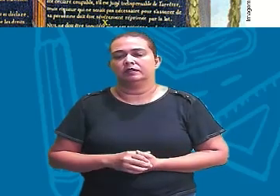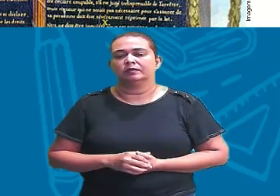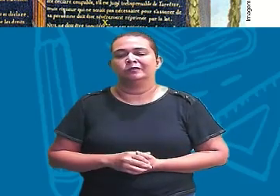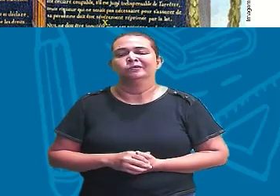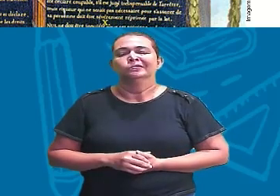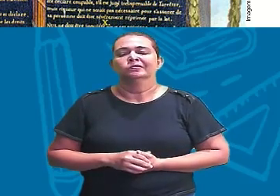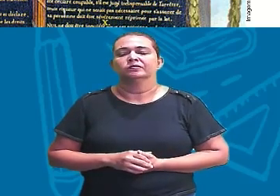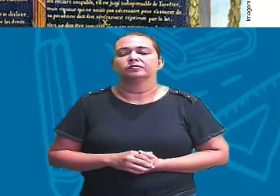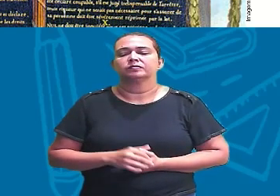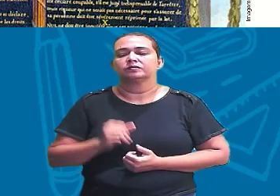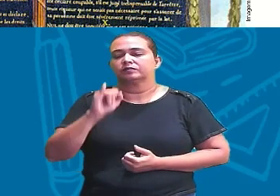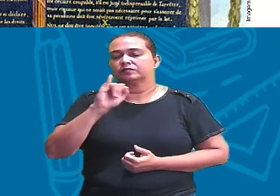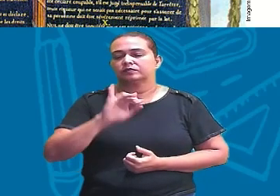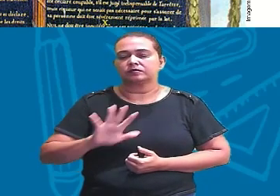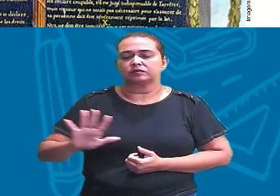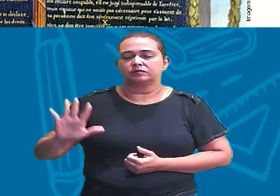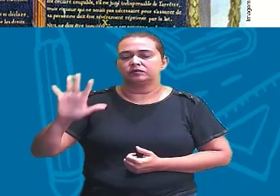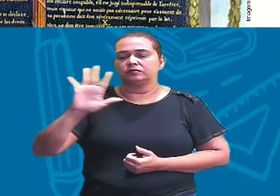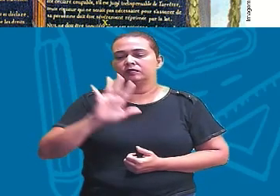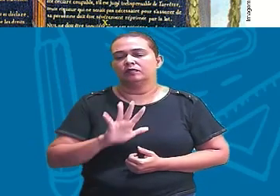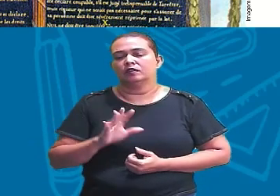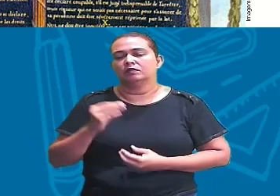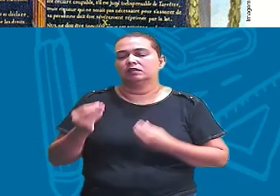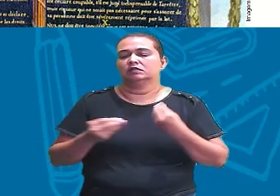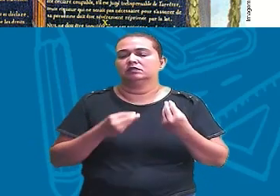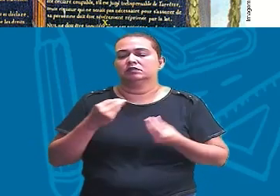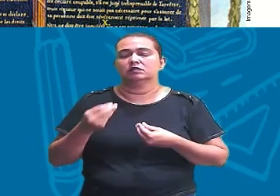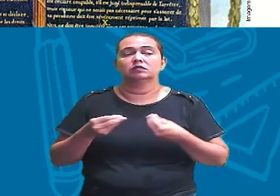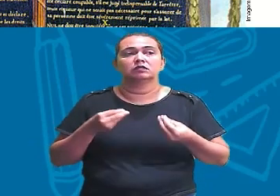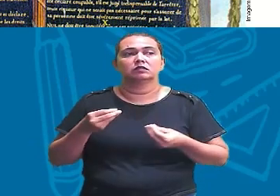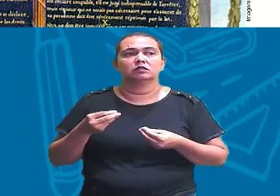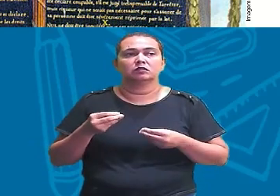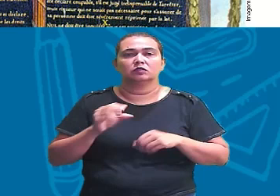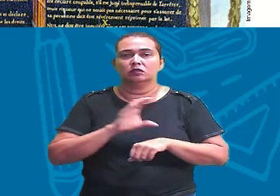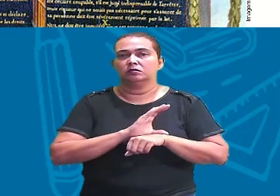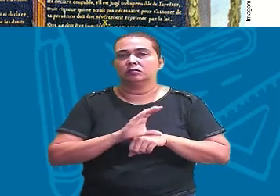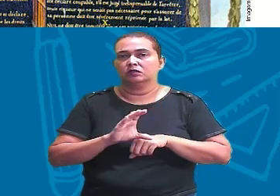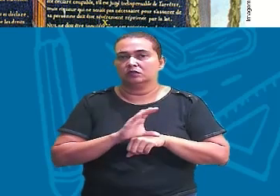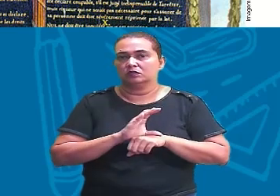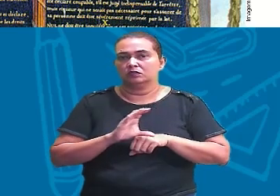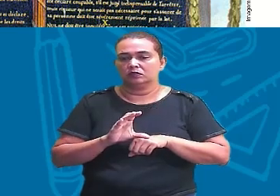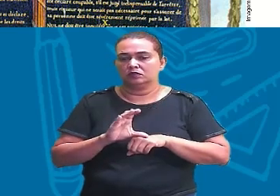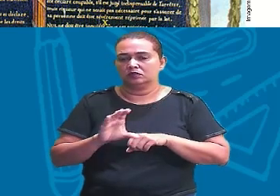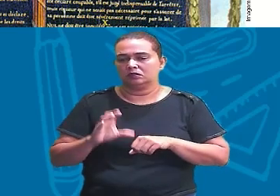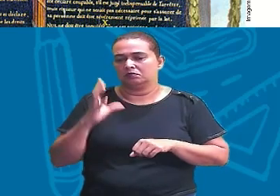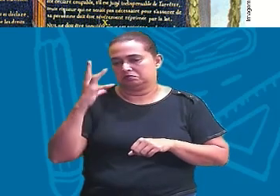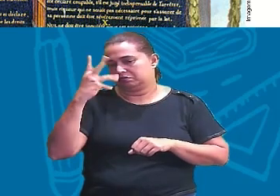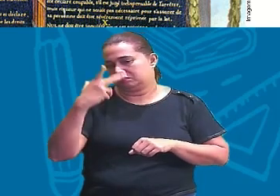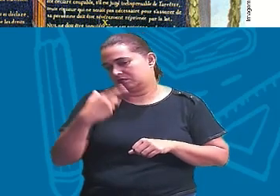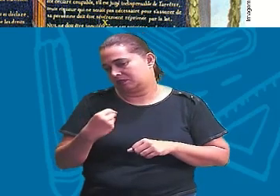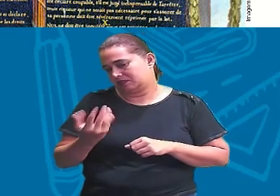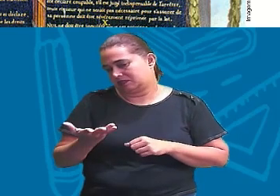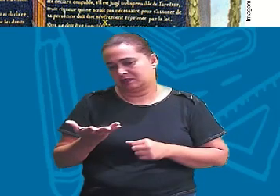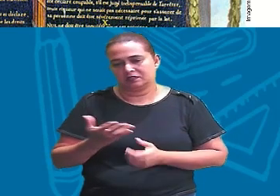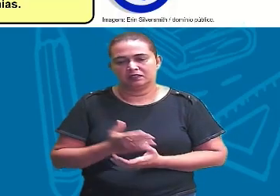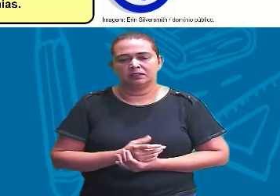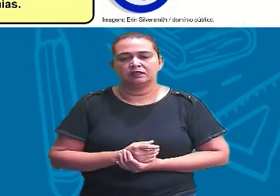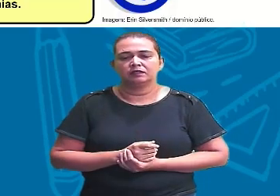Então, aqui é uma imagem que mostra um pouco, né, de como é que essa Constituição ela era, bem bonitinha, né?